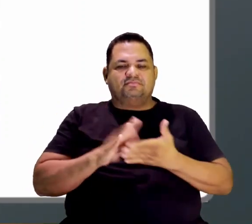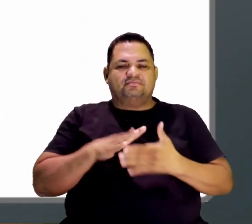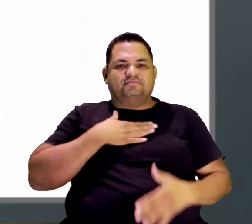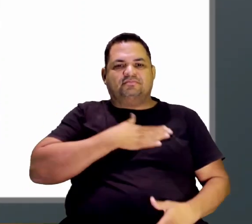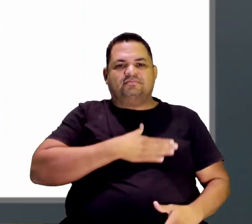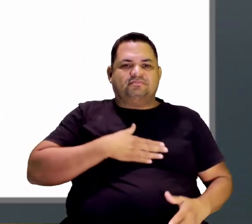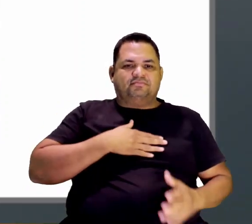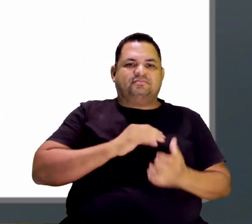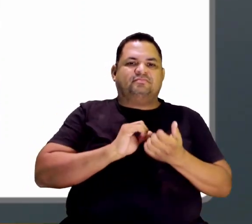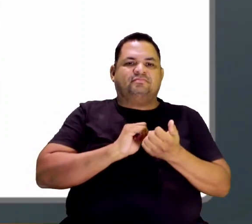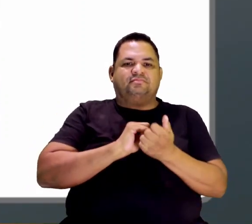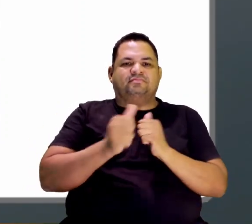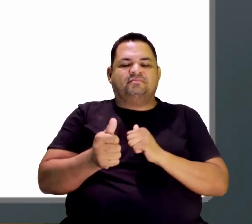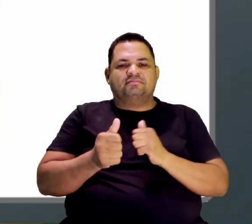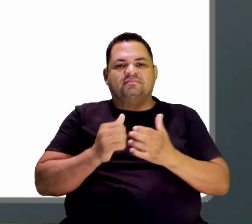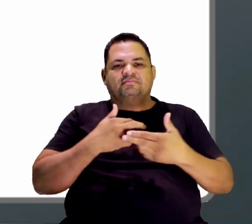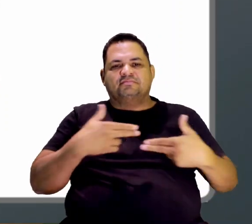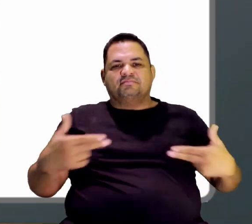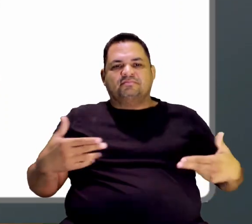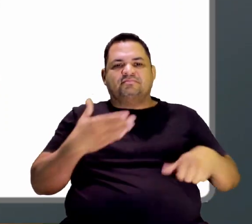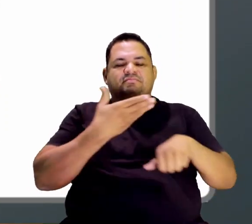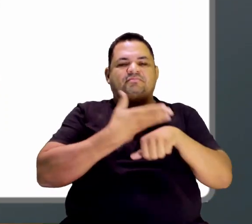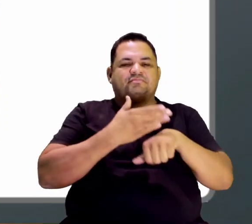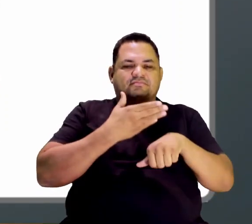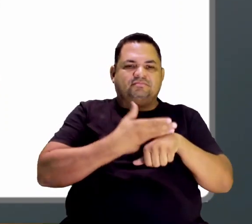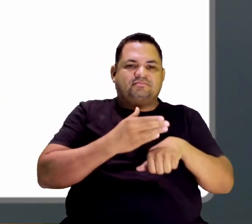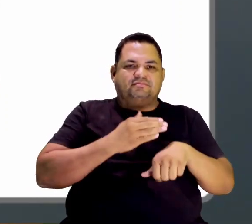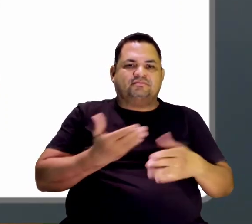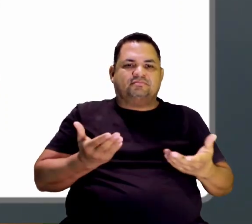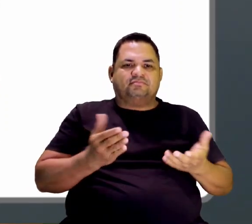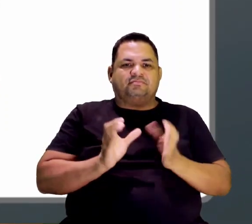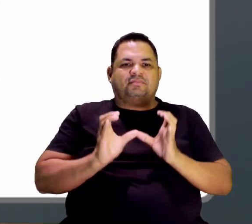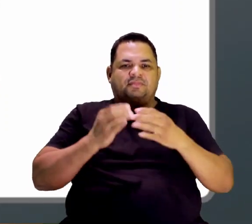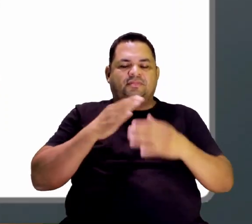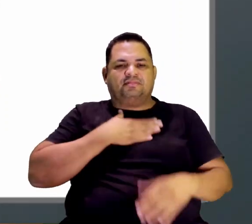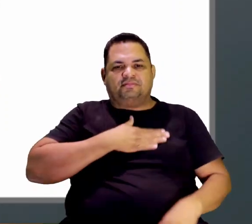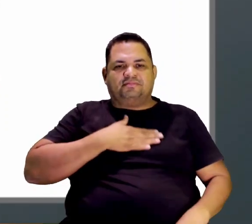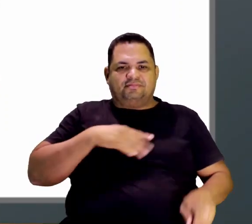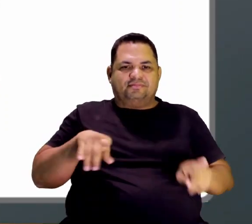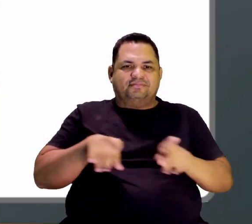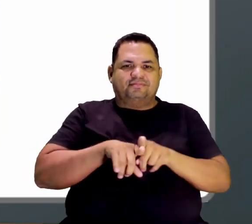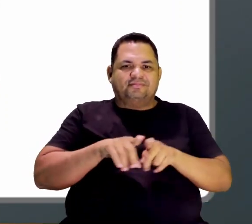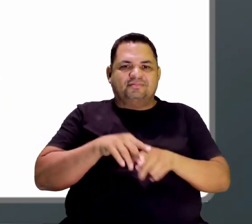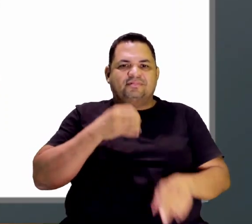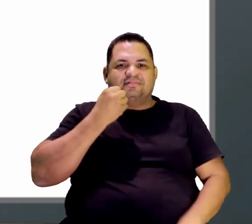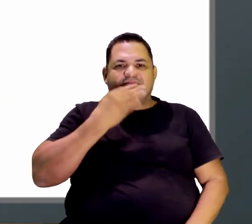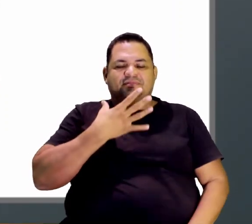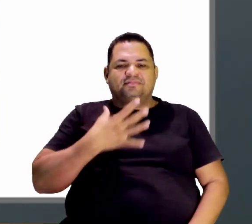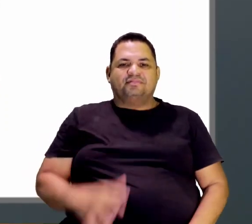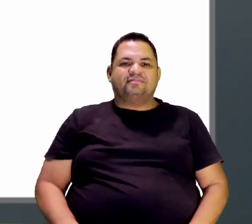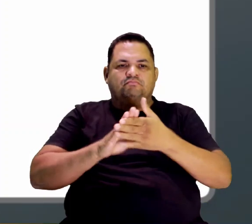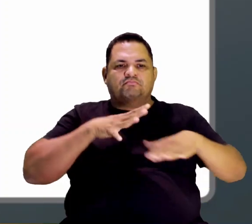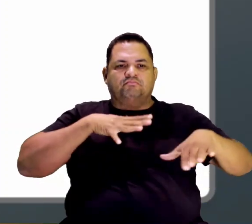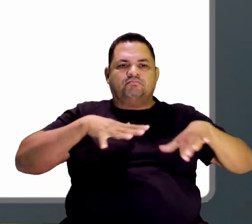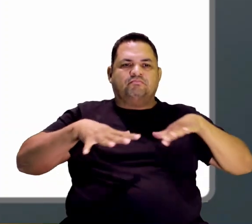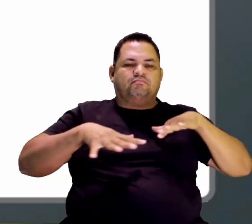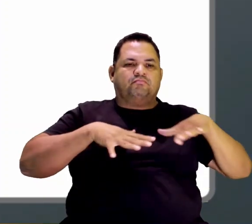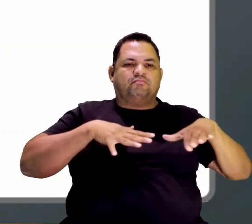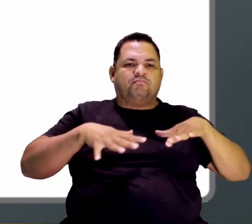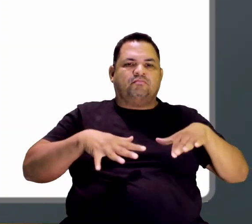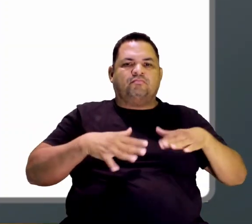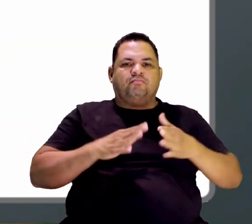maior. Viu aí, caríssimo estudante? Eles não têm uma habilidade maior, eles têm um treinamento maior, eles têm foco,